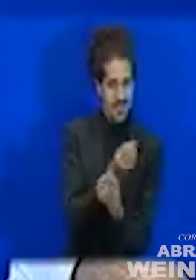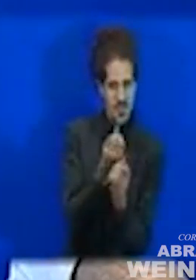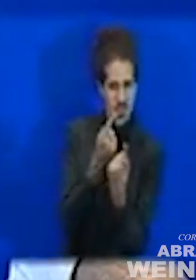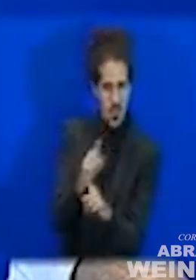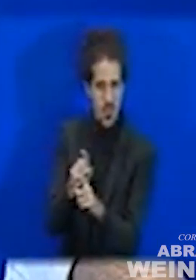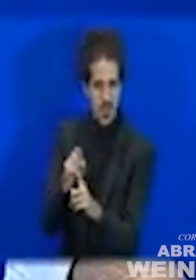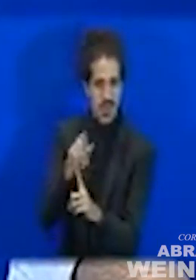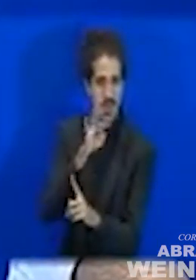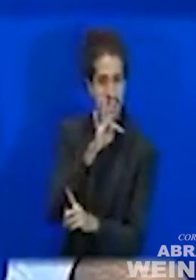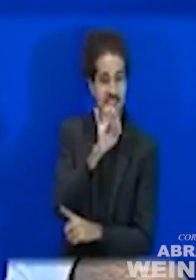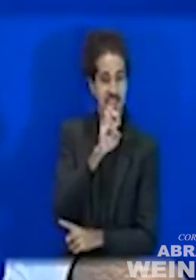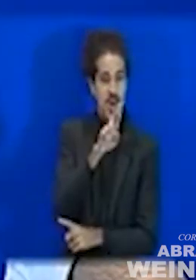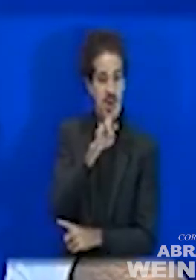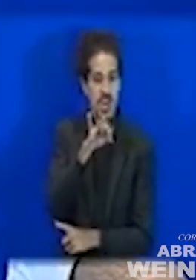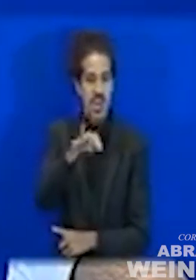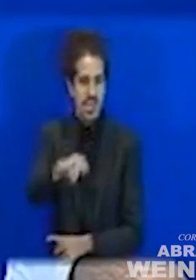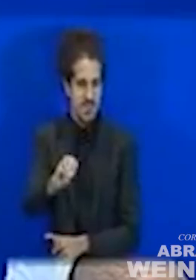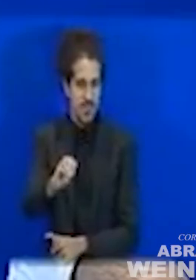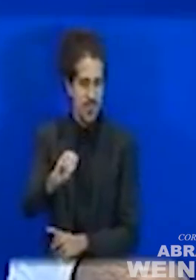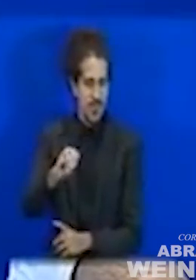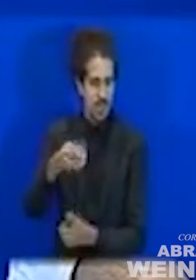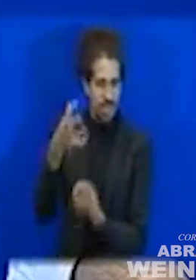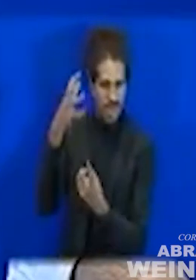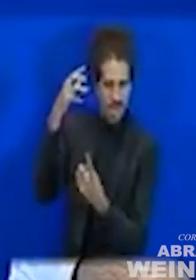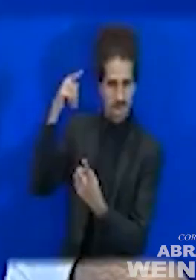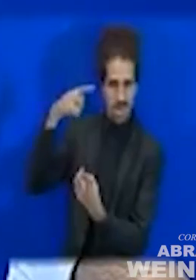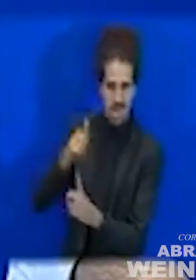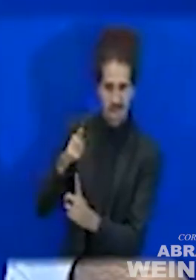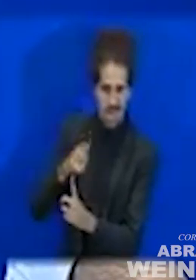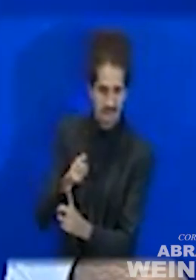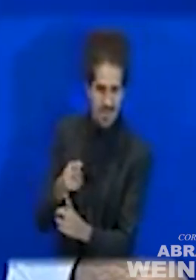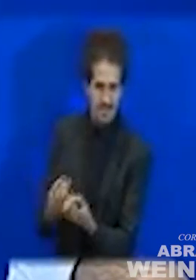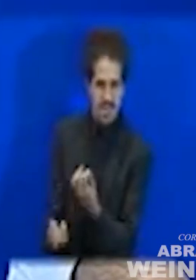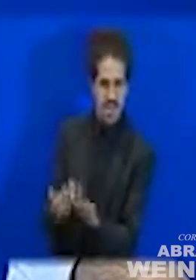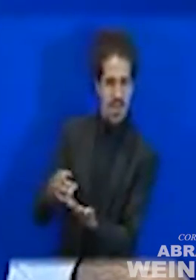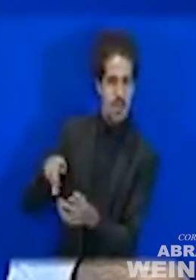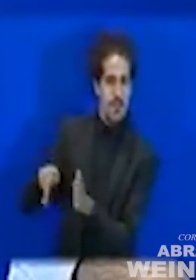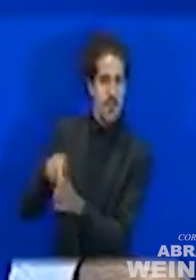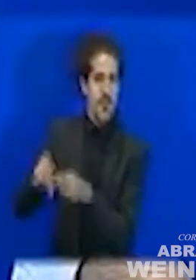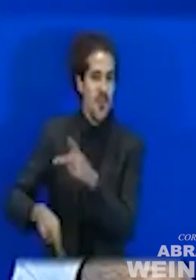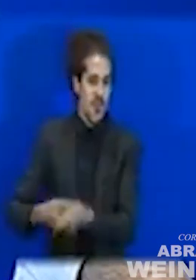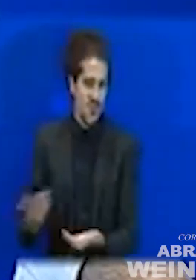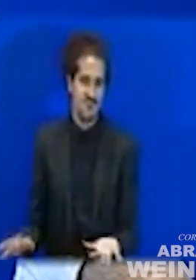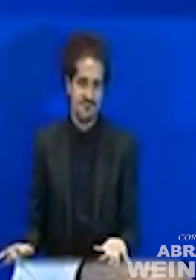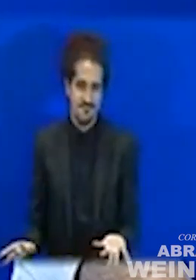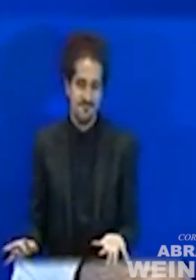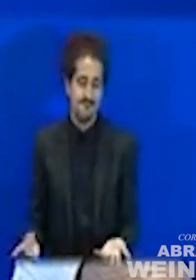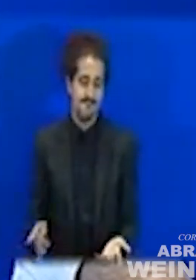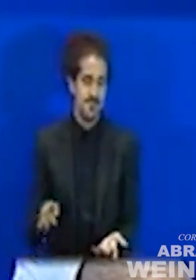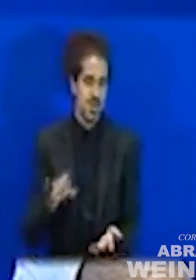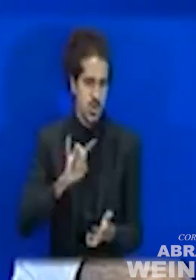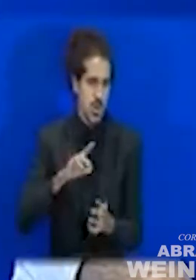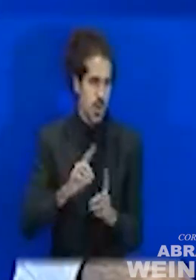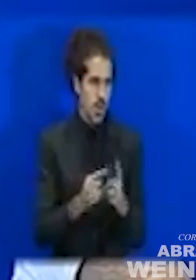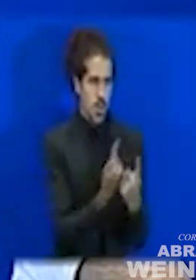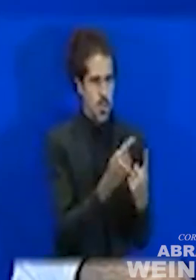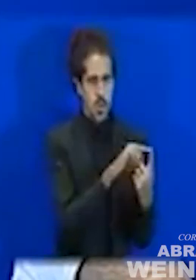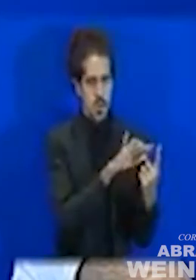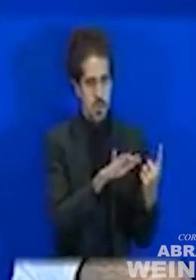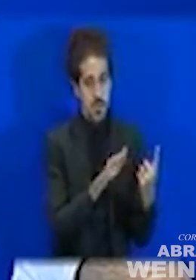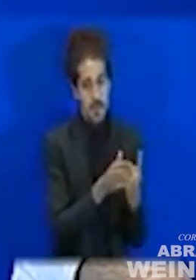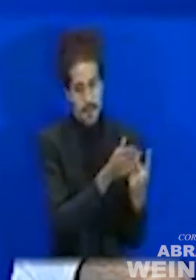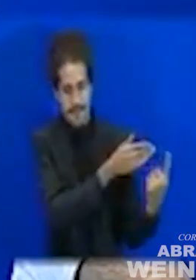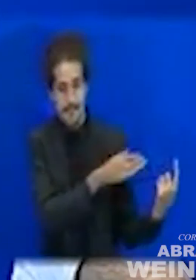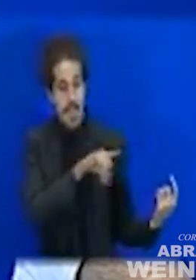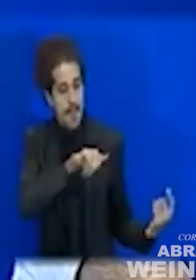Isso chama-se terrorismo, colocar terror na população civil. Agora, tirando isso, mesmo com essas